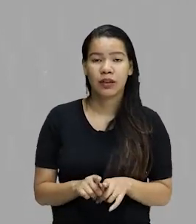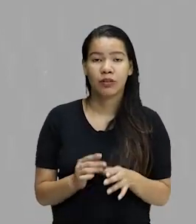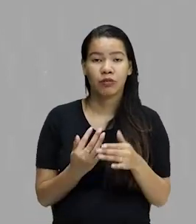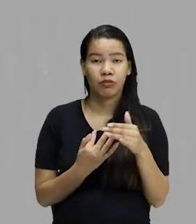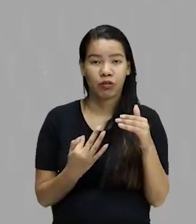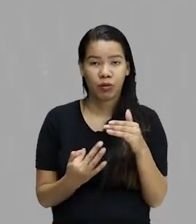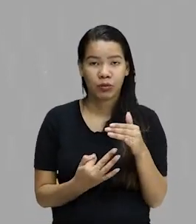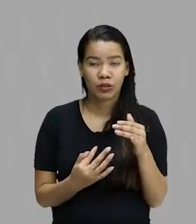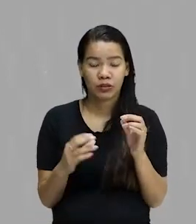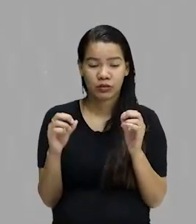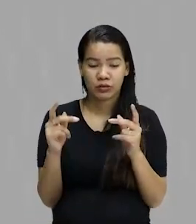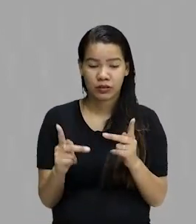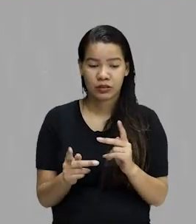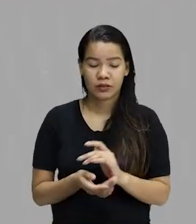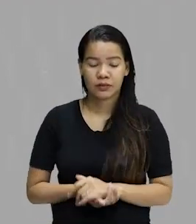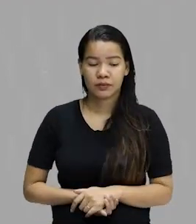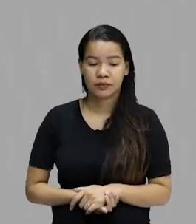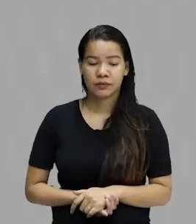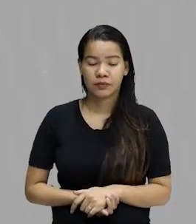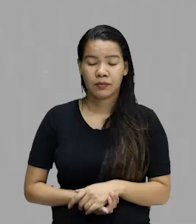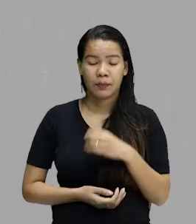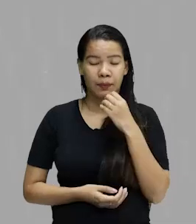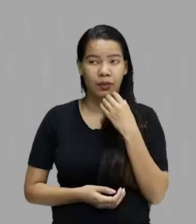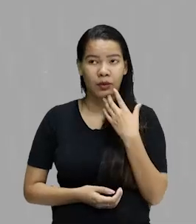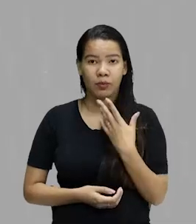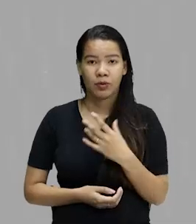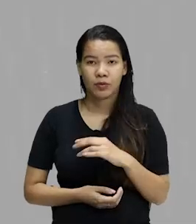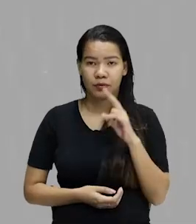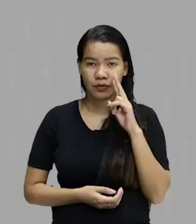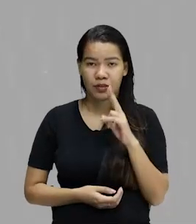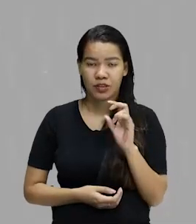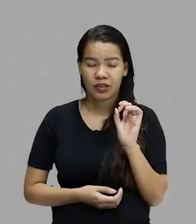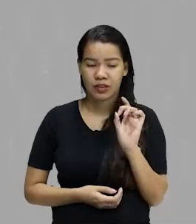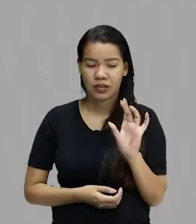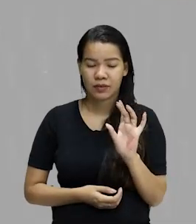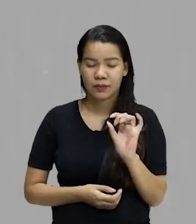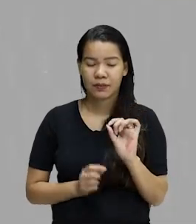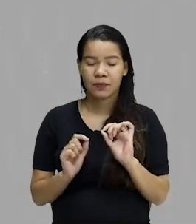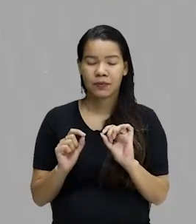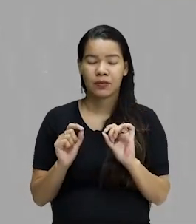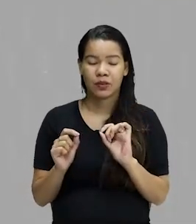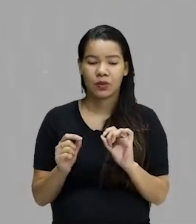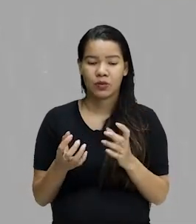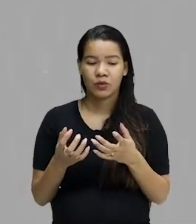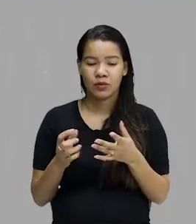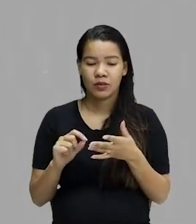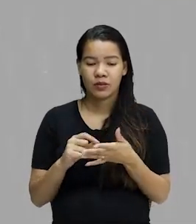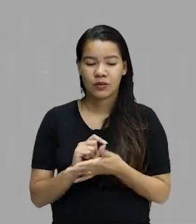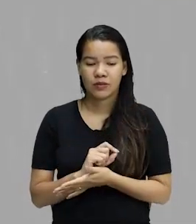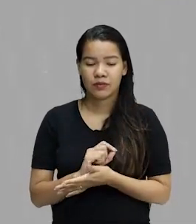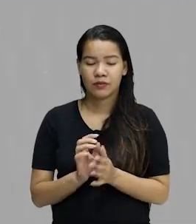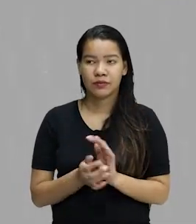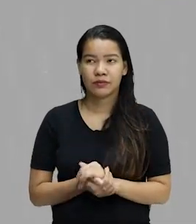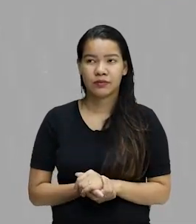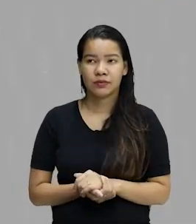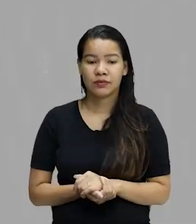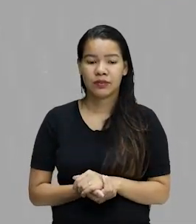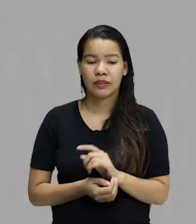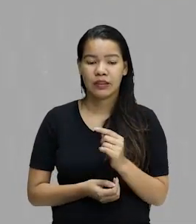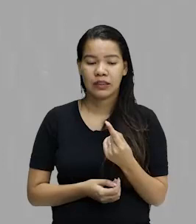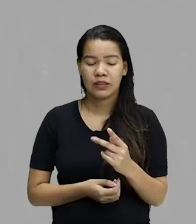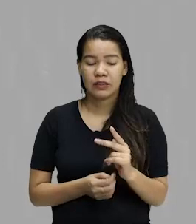fórmula, certo? Bom, turminha, observando aqui embaixo, ó, o que eu escrevi para vocês. Essa